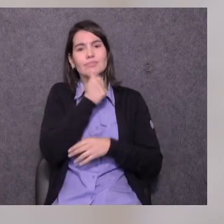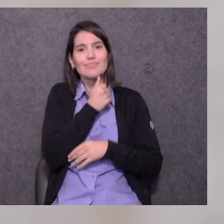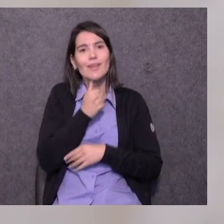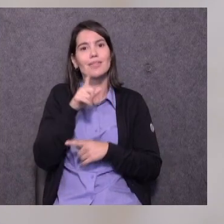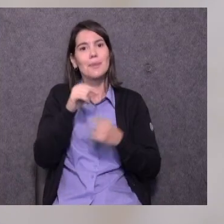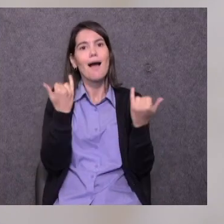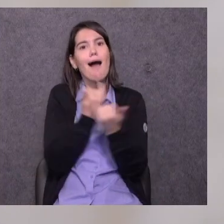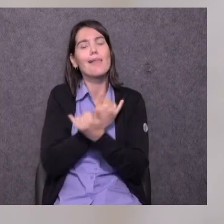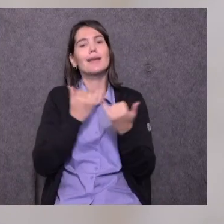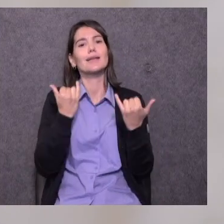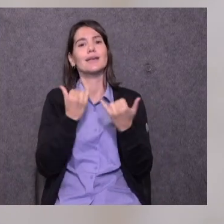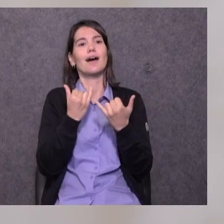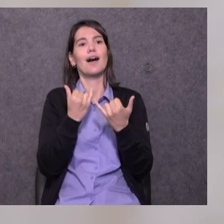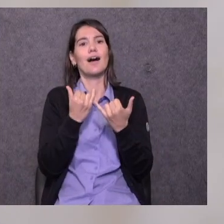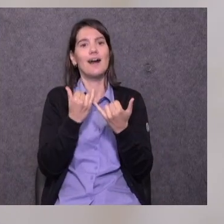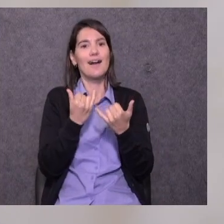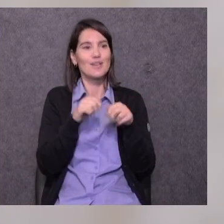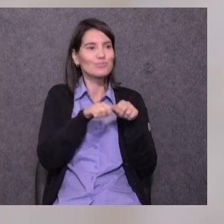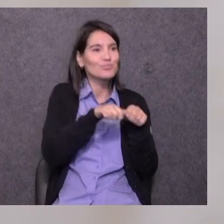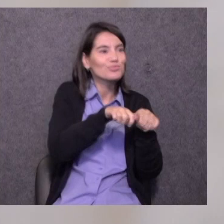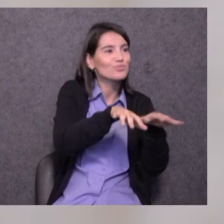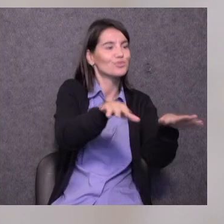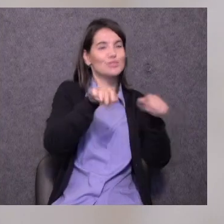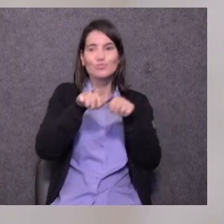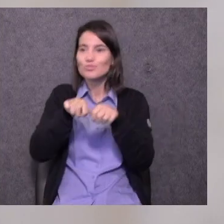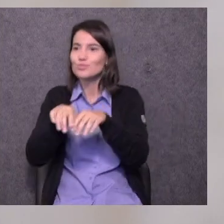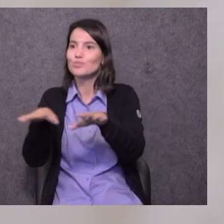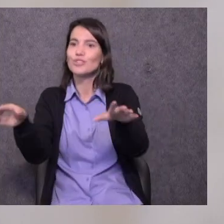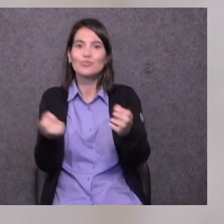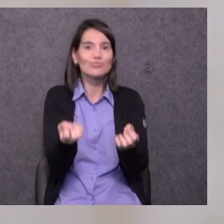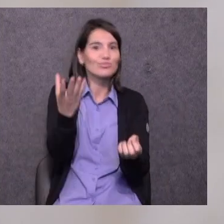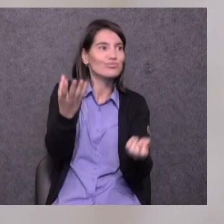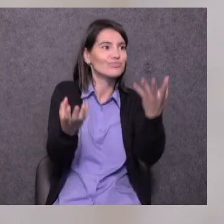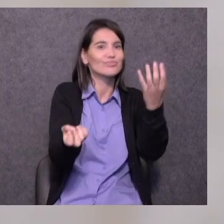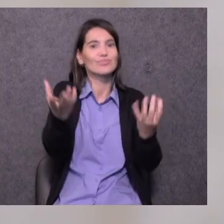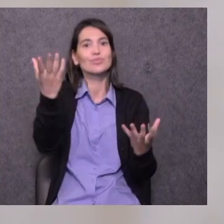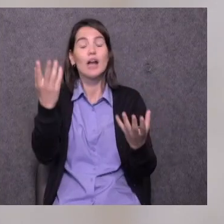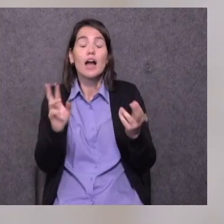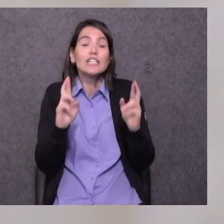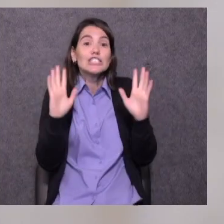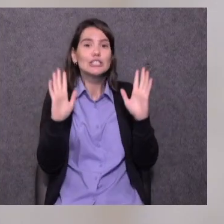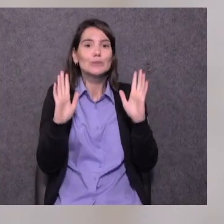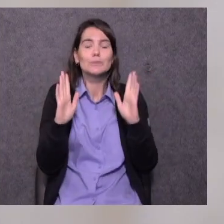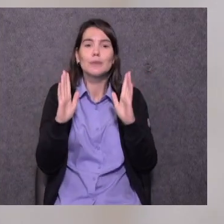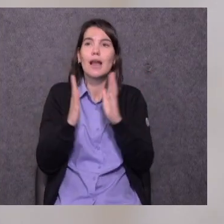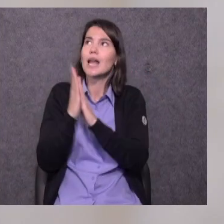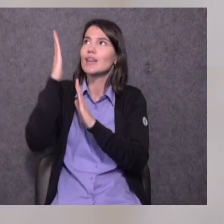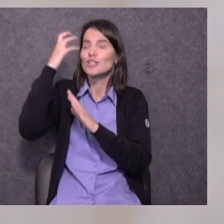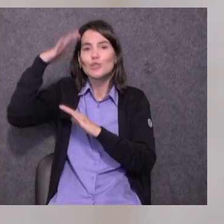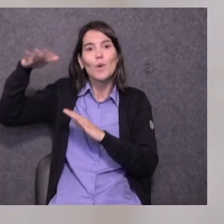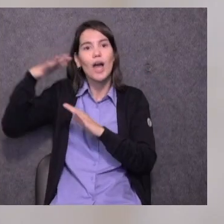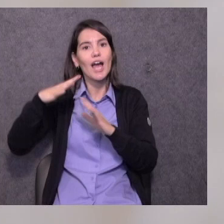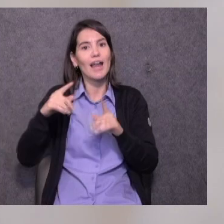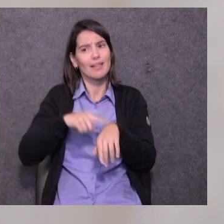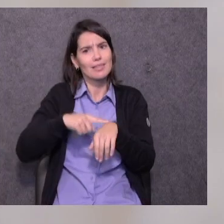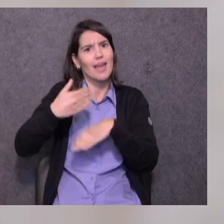alegria de semear e de esperar que o reino de Deus tenha tempo de crescer, como faz uma mãe com o seu